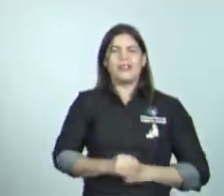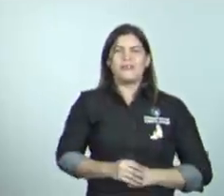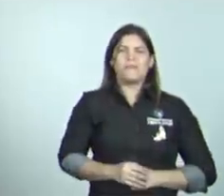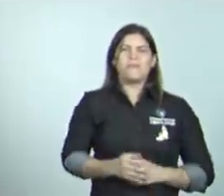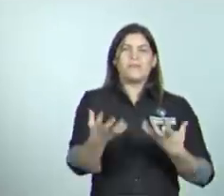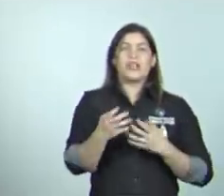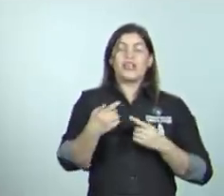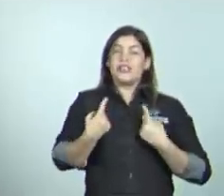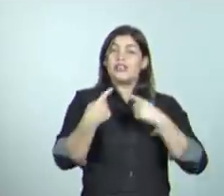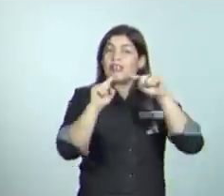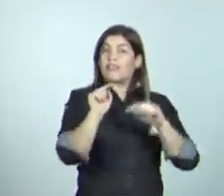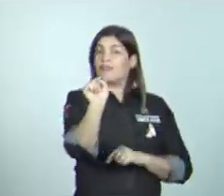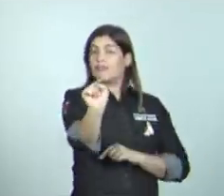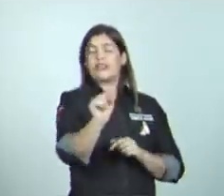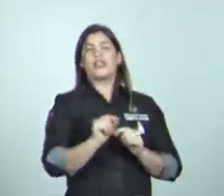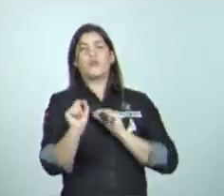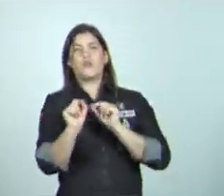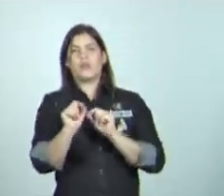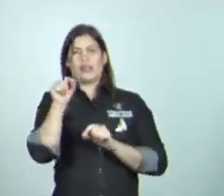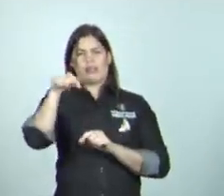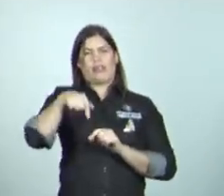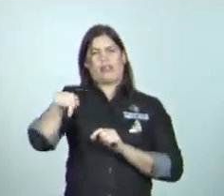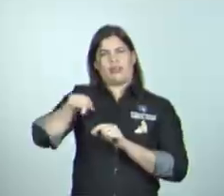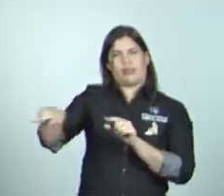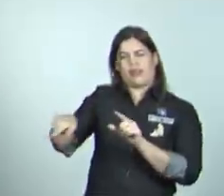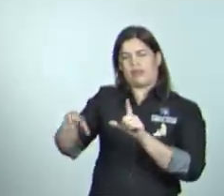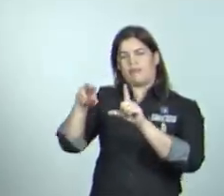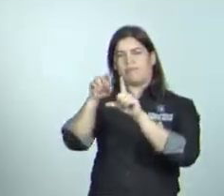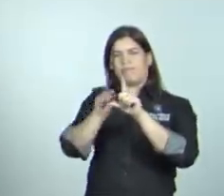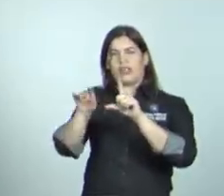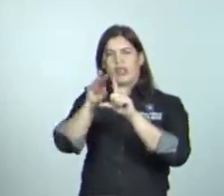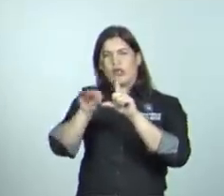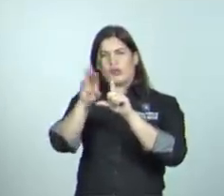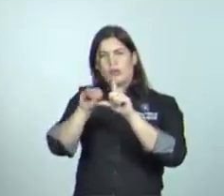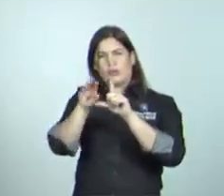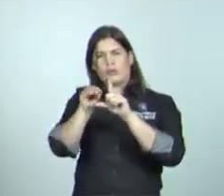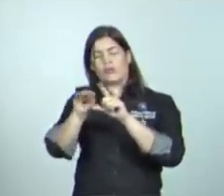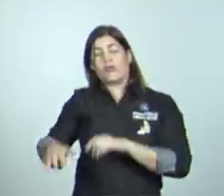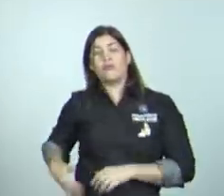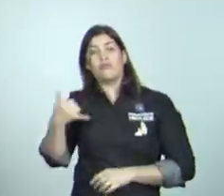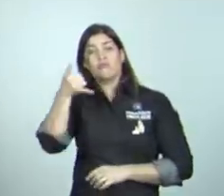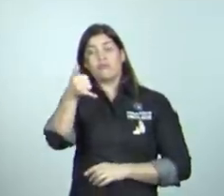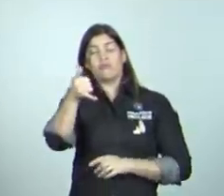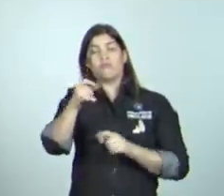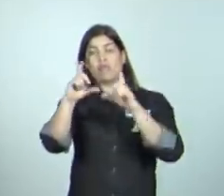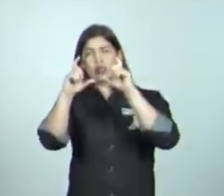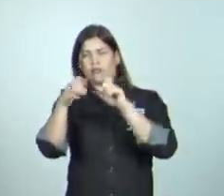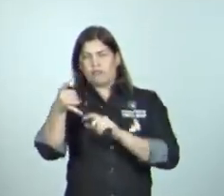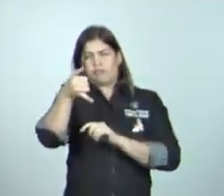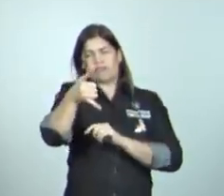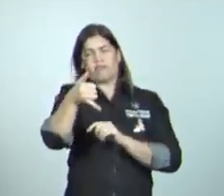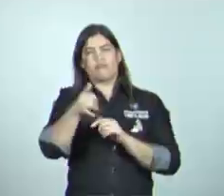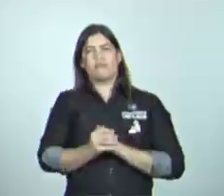te desafiar tem aqui um qr code e você pega o seu celular agora você vem aqui a ponta para cá com a sua câmera do